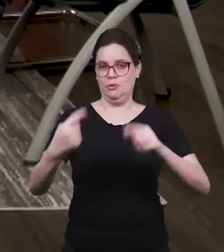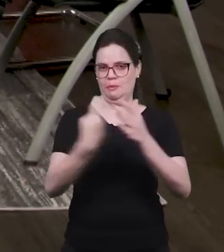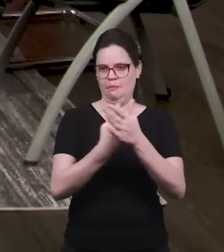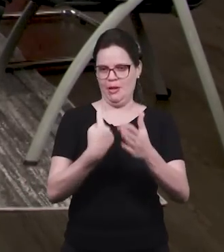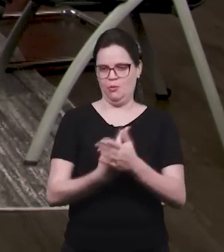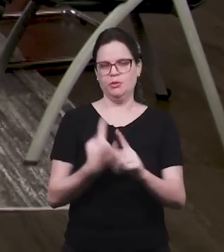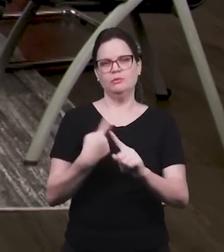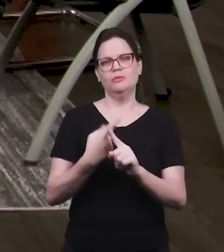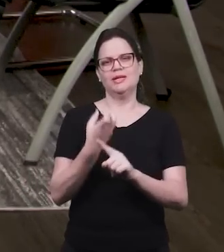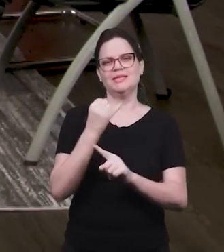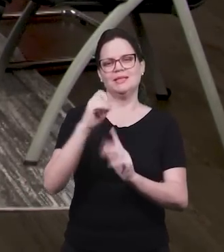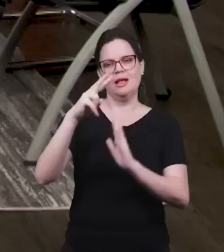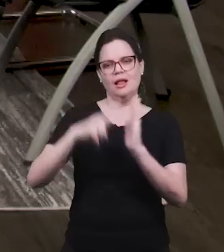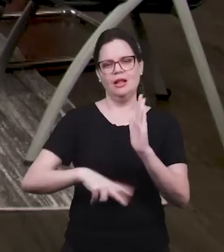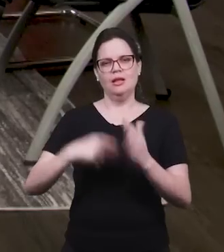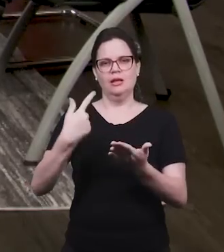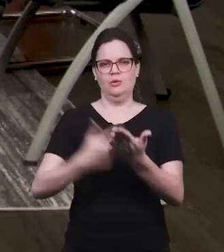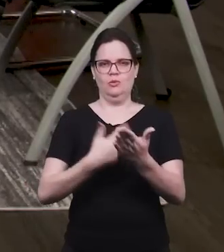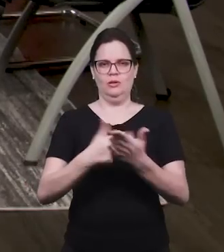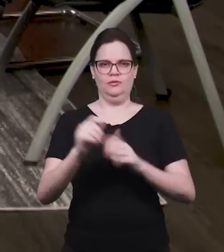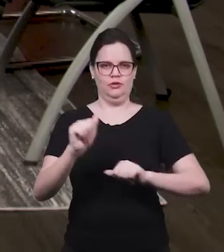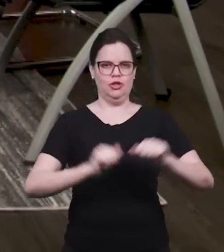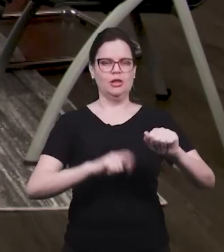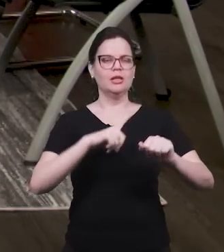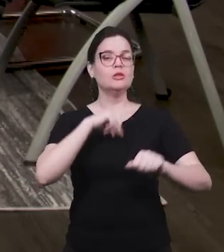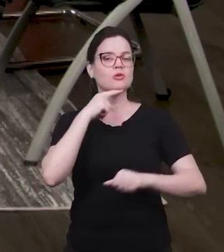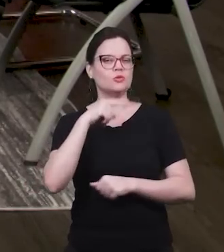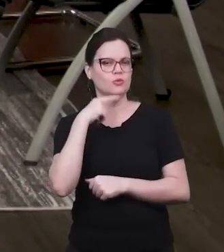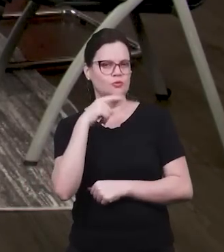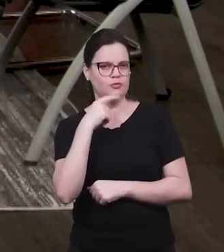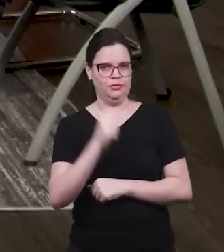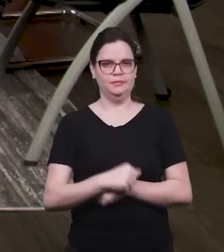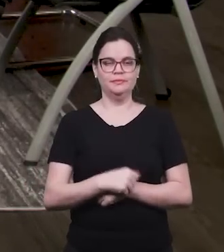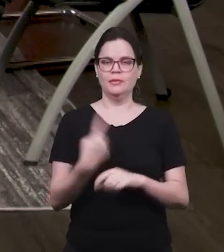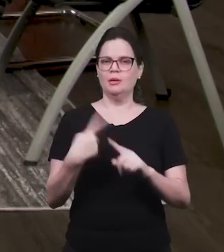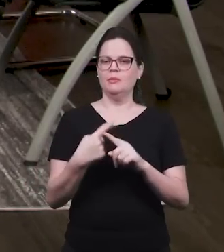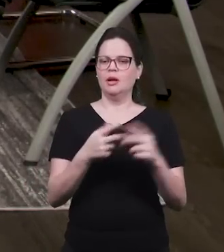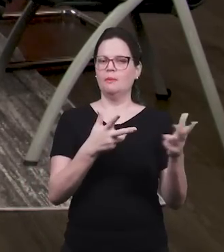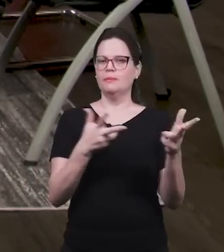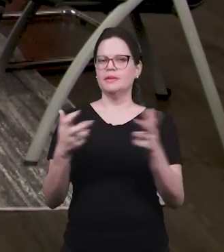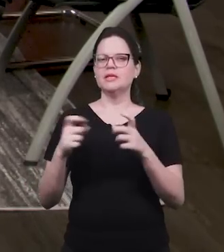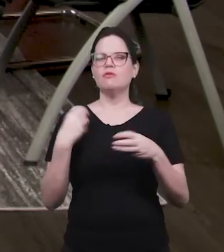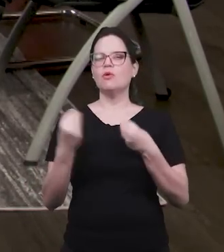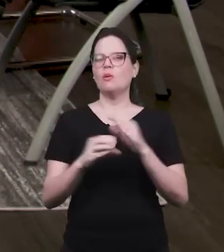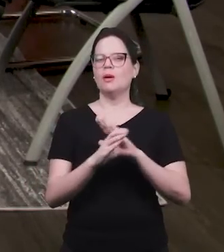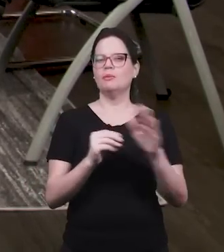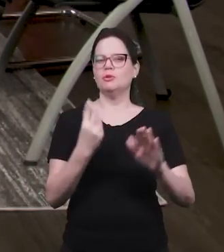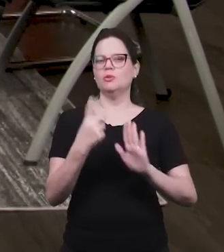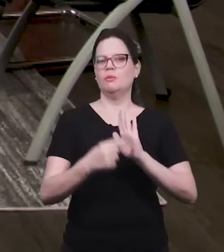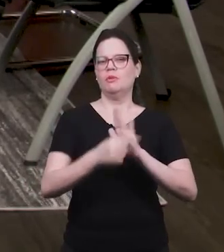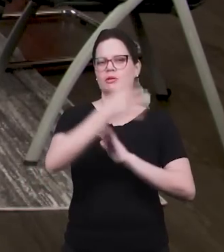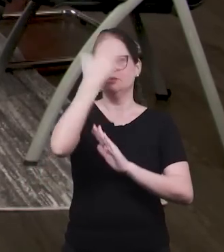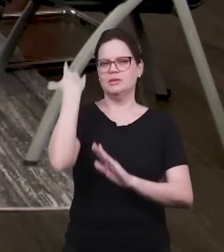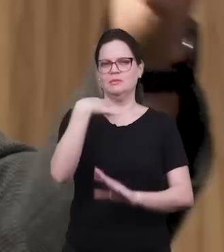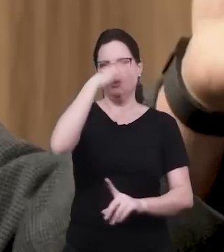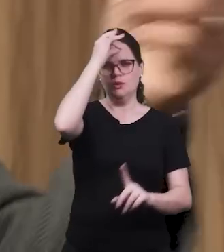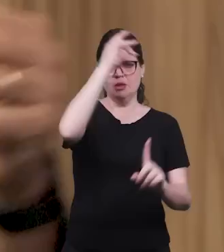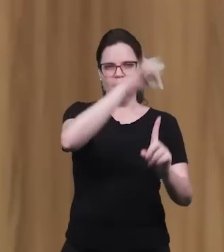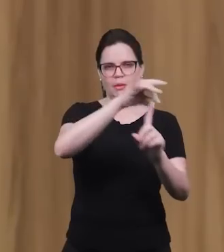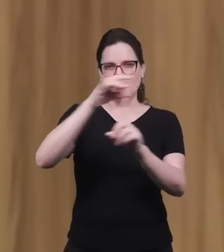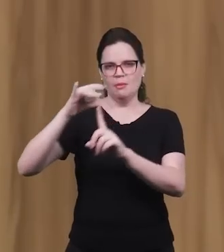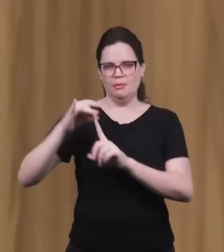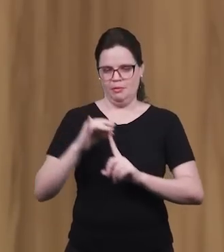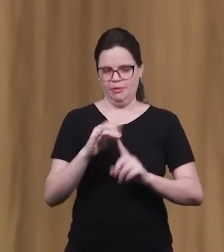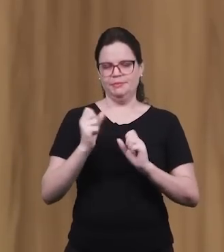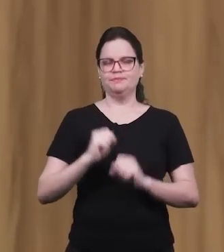pessoas fazem hoje quando leem lá no livro de Atos dos Apóstolos e observam o derramar do Espírito Santo, os sinais que aconteceram